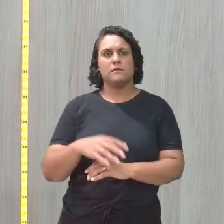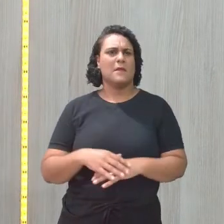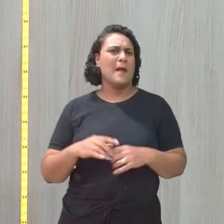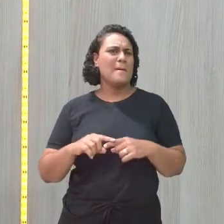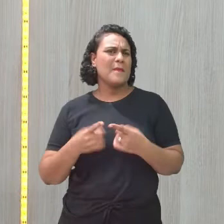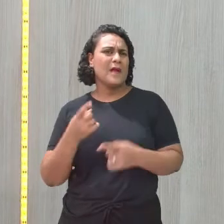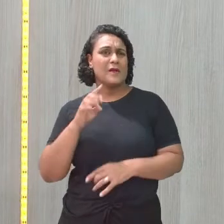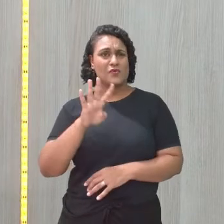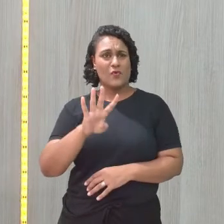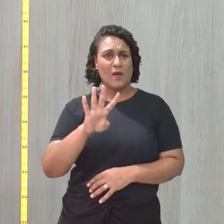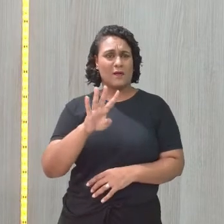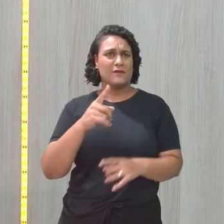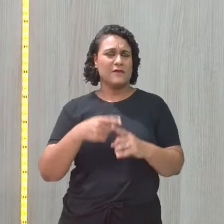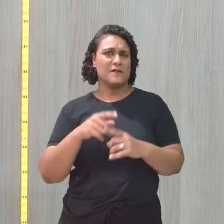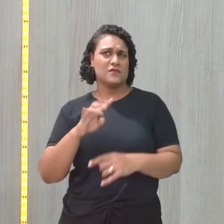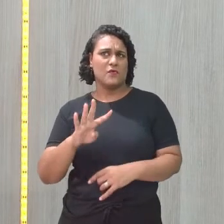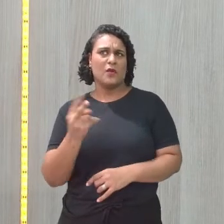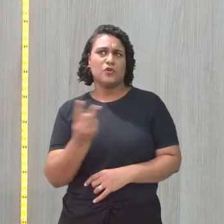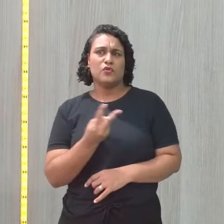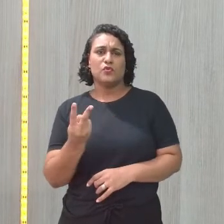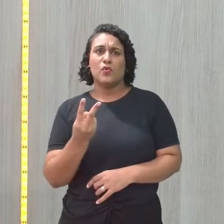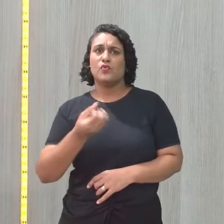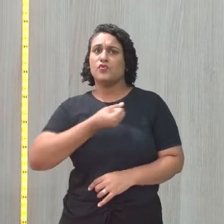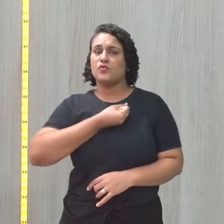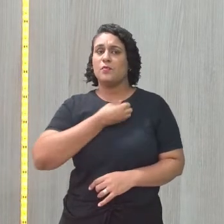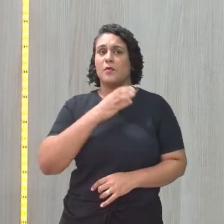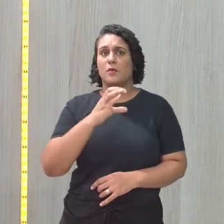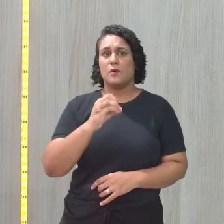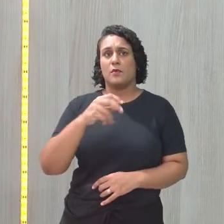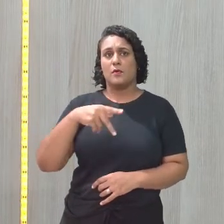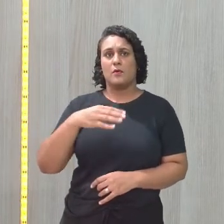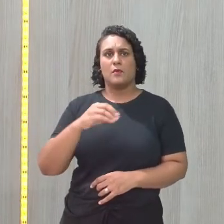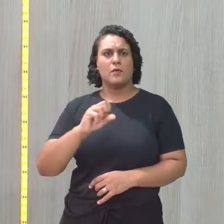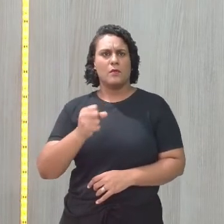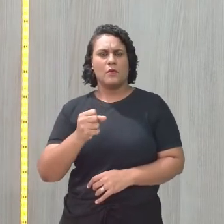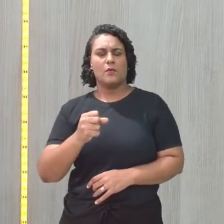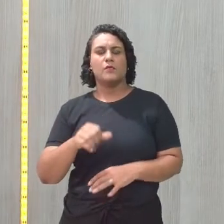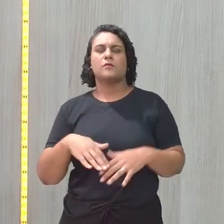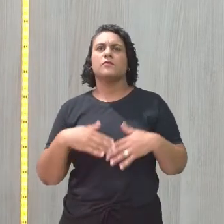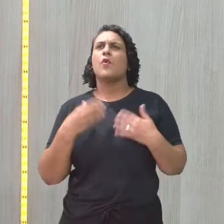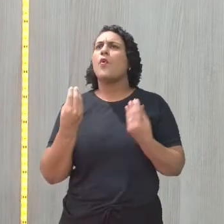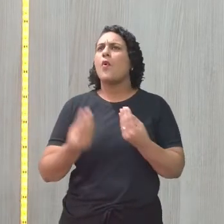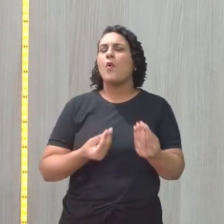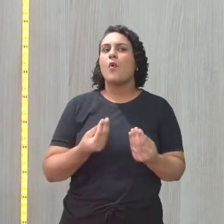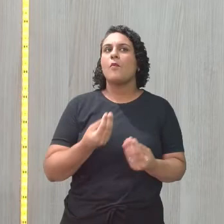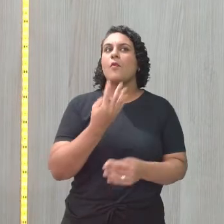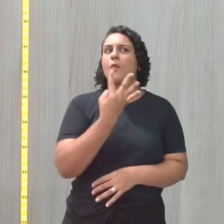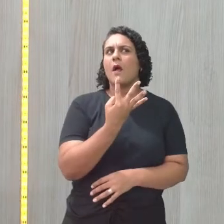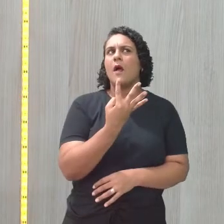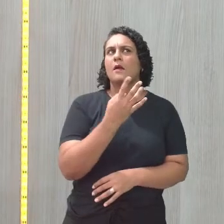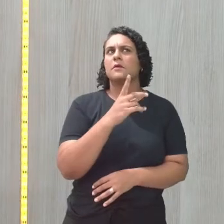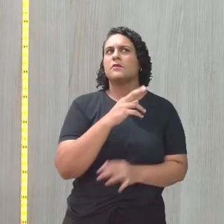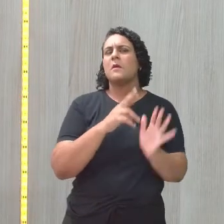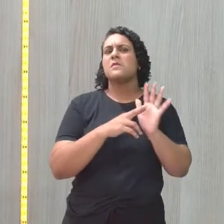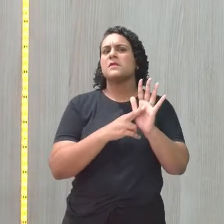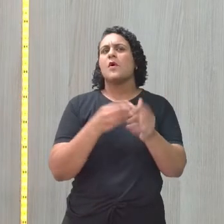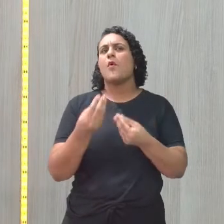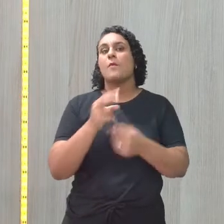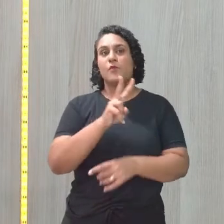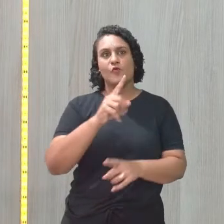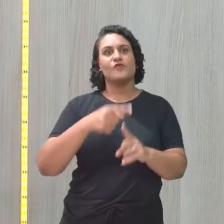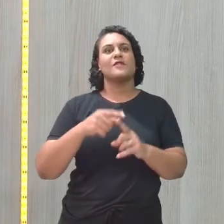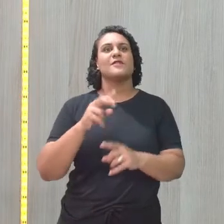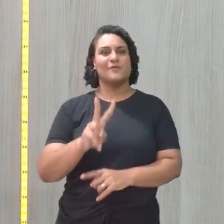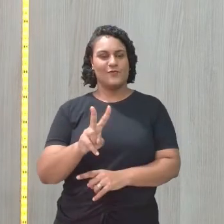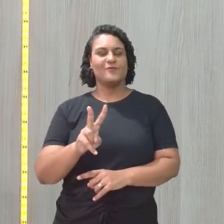Opa, mas 4 vezes 4 são 2 números compostos. Como é que eu escrevo o 4? O 4 é 2 vezes 2. 2 números primos.